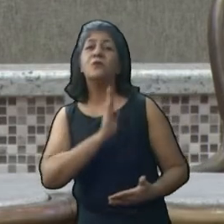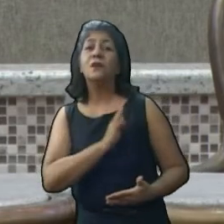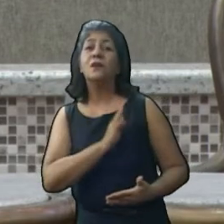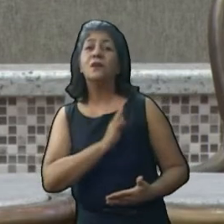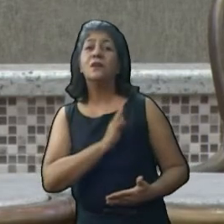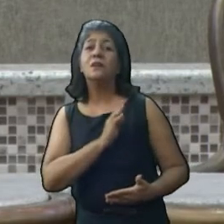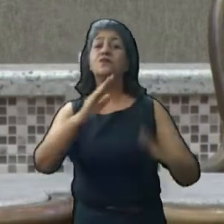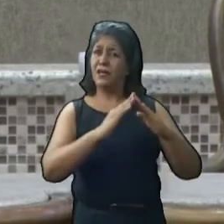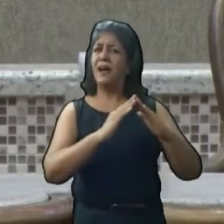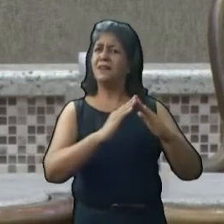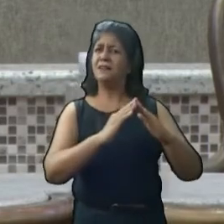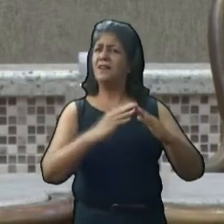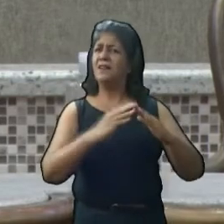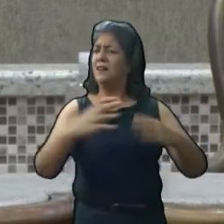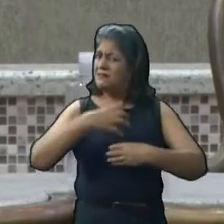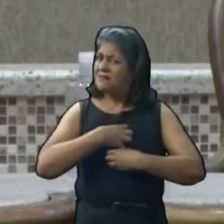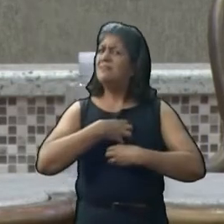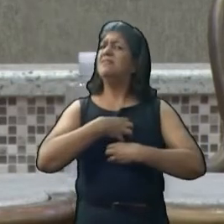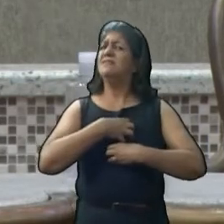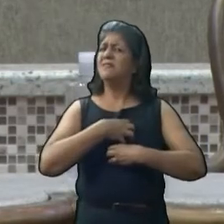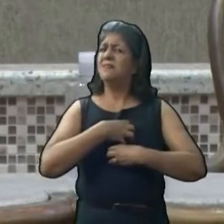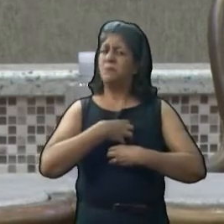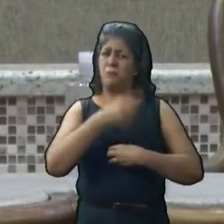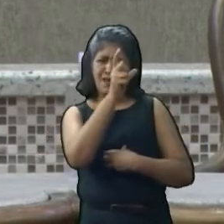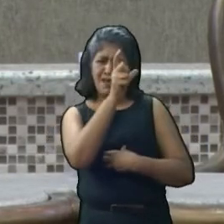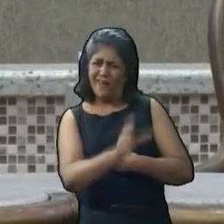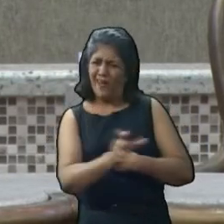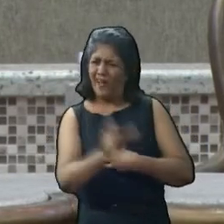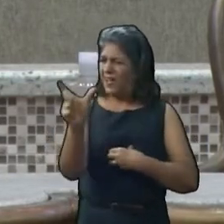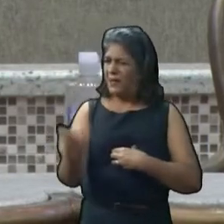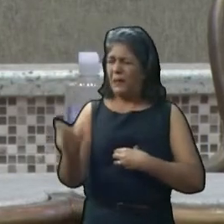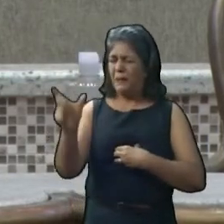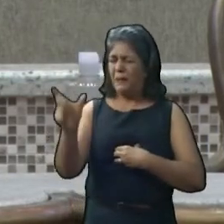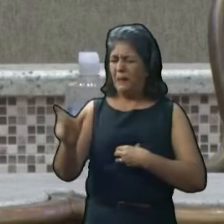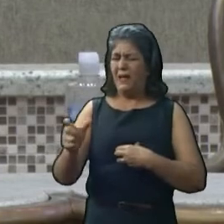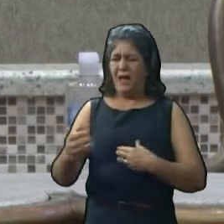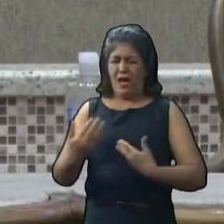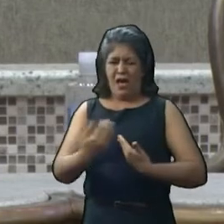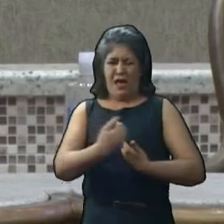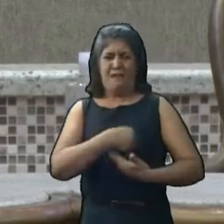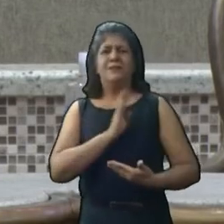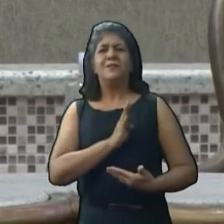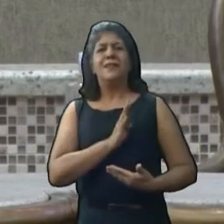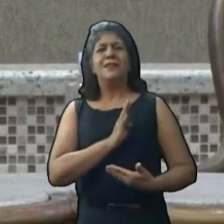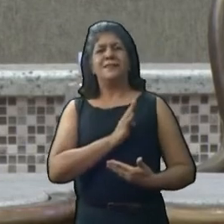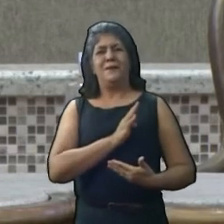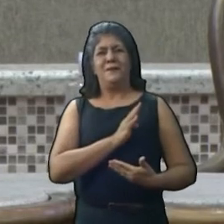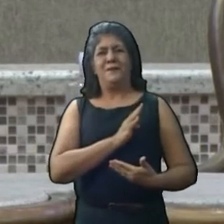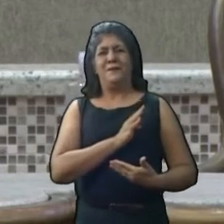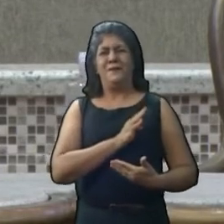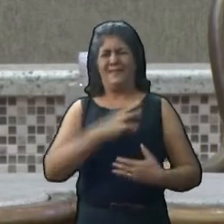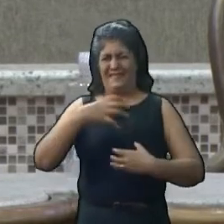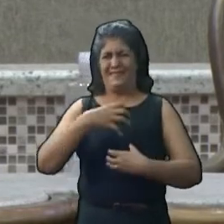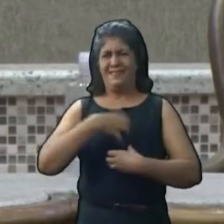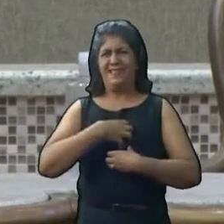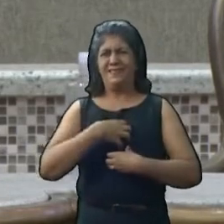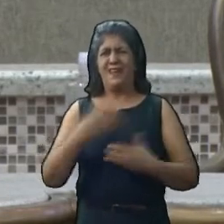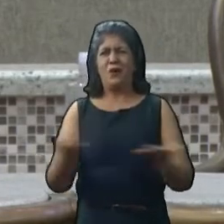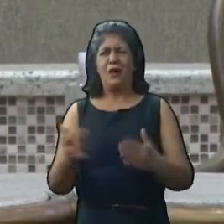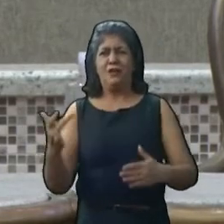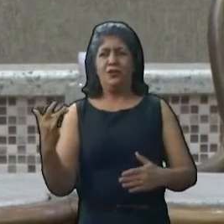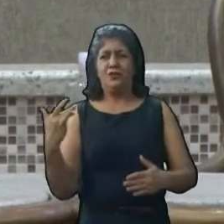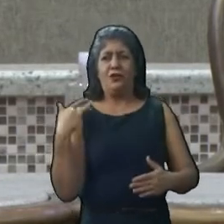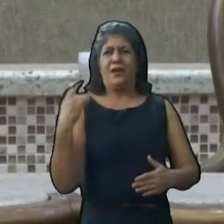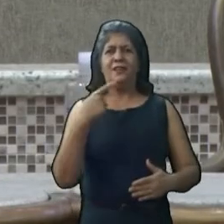está sempre o espírito de deus escutar esse pobre coração se tu espírito de deus tocar